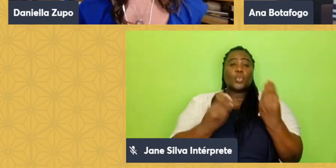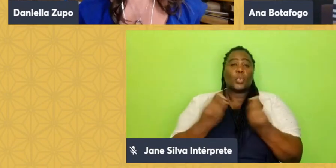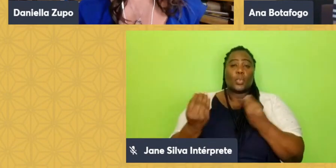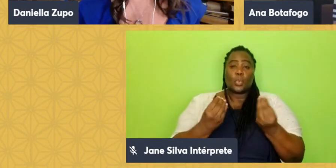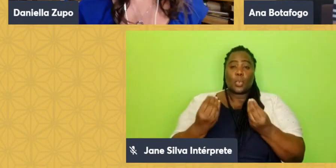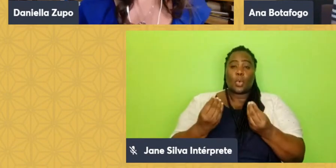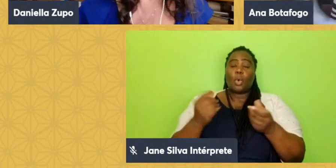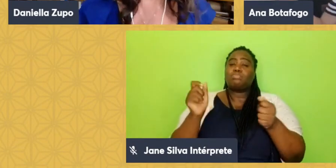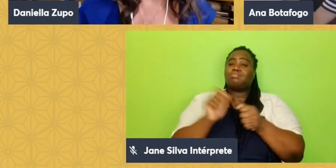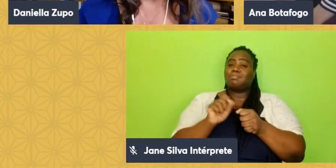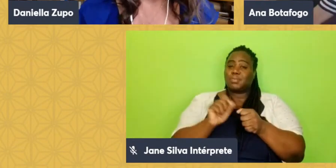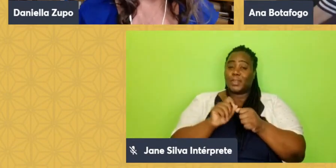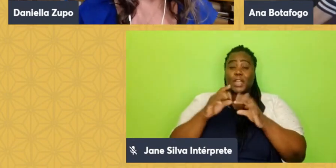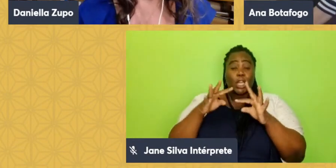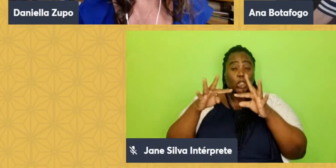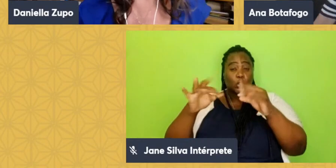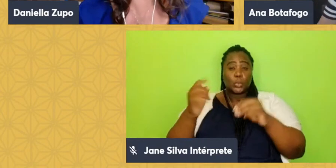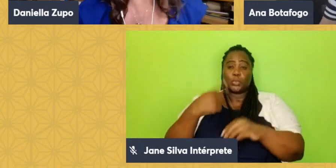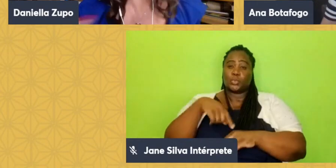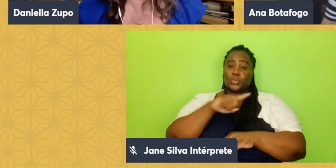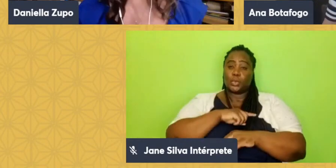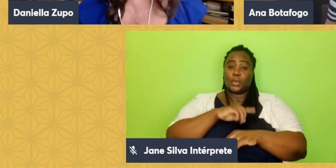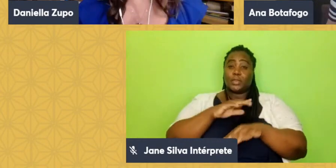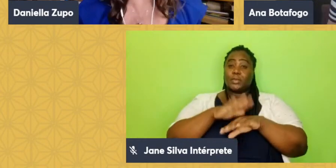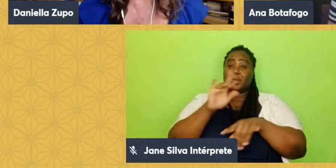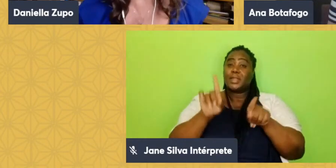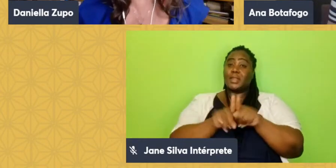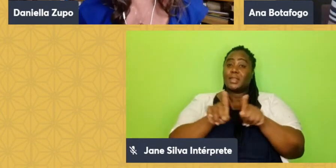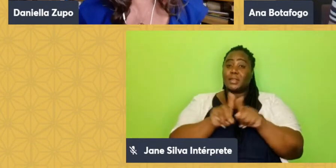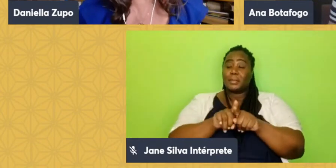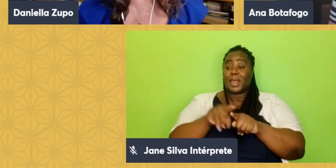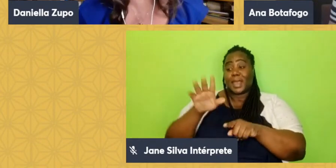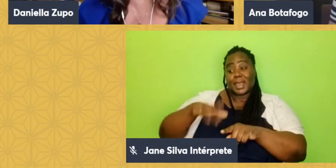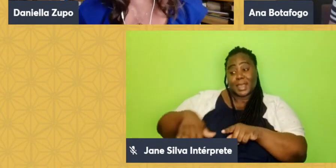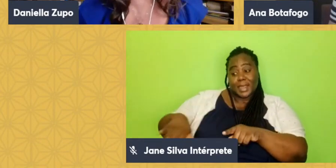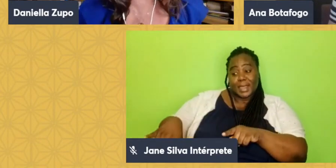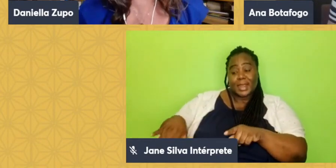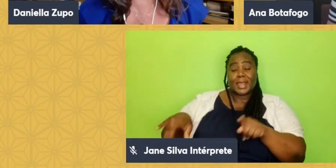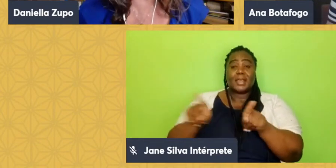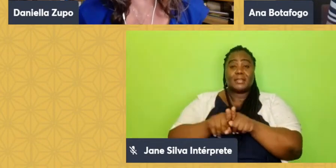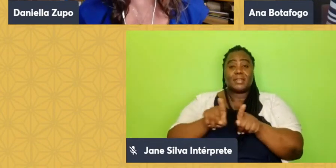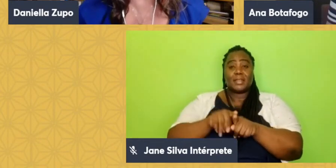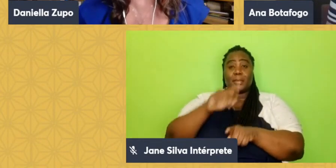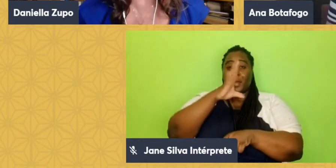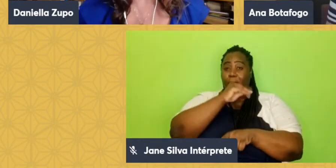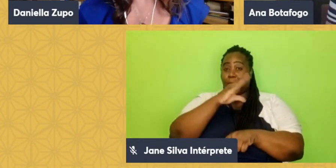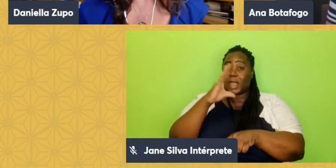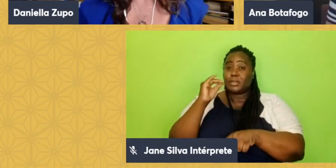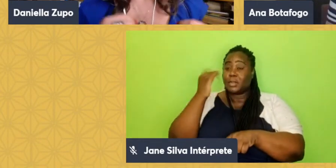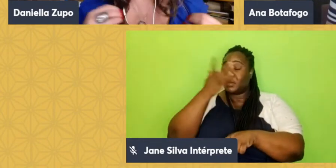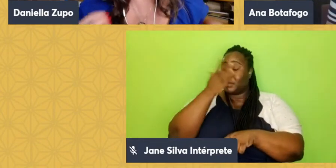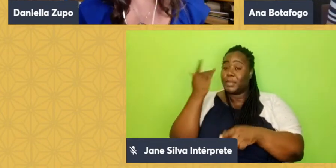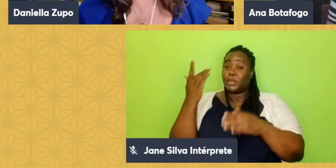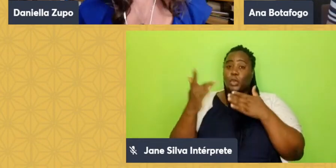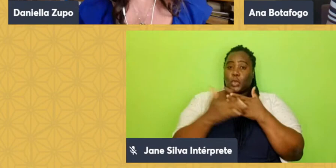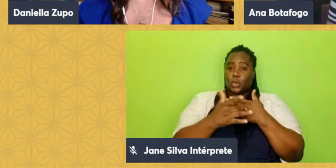isso afeta a todos nós mas sobretudo crianças e adolescentes para quem não nesse contato a gente sabe é tão